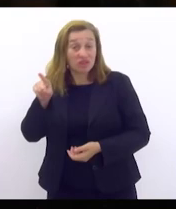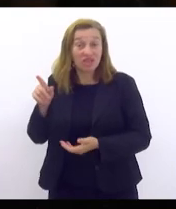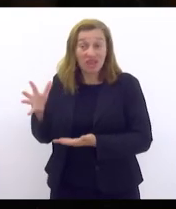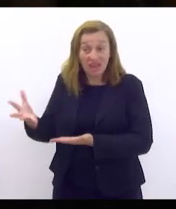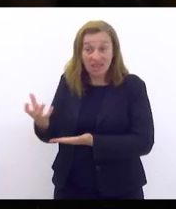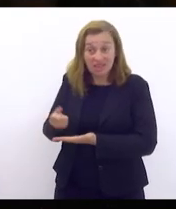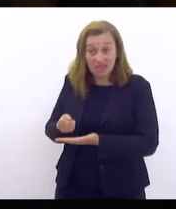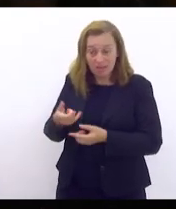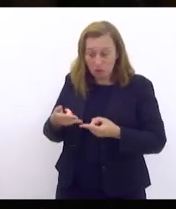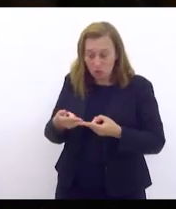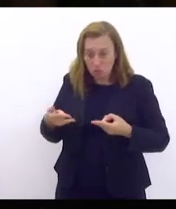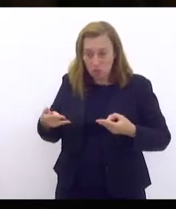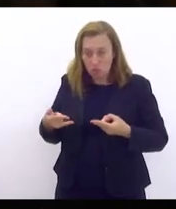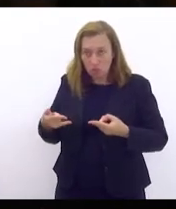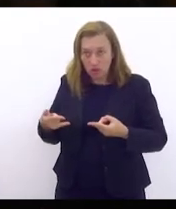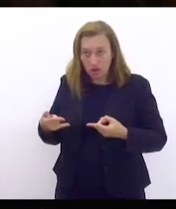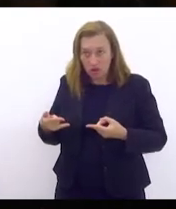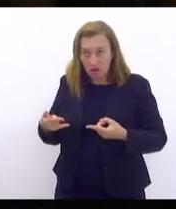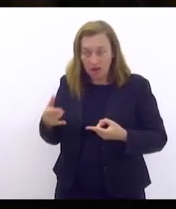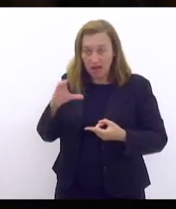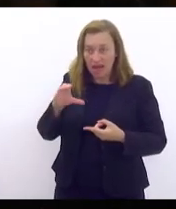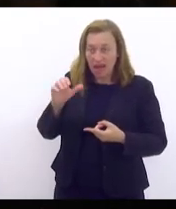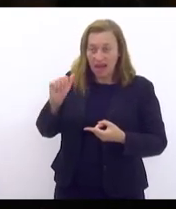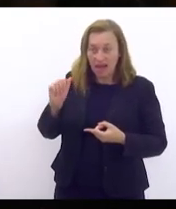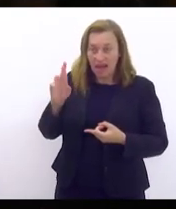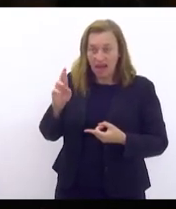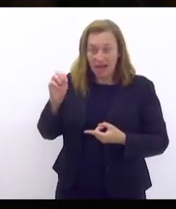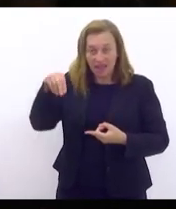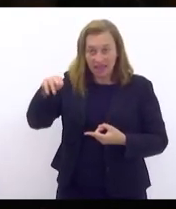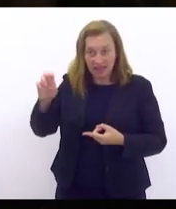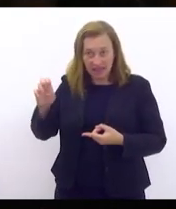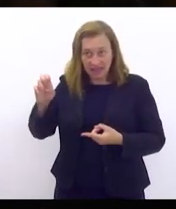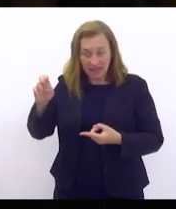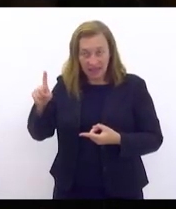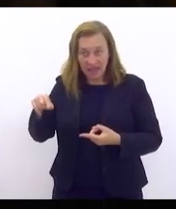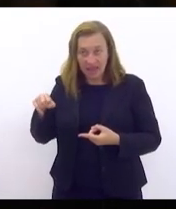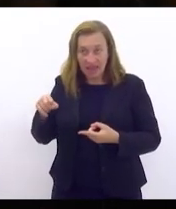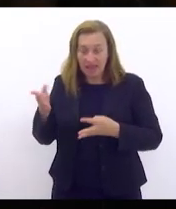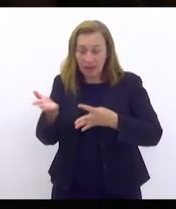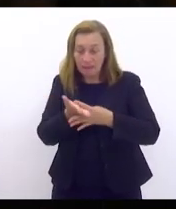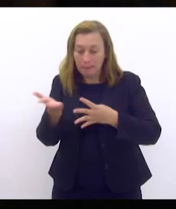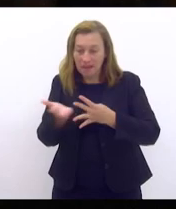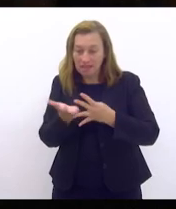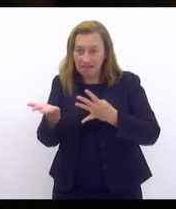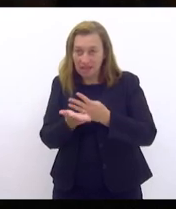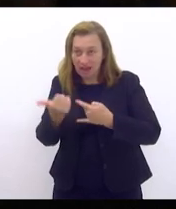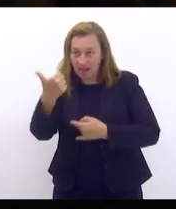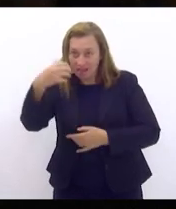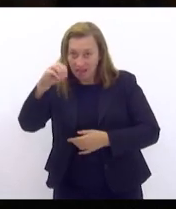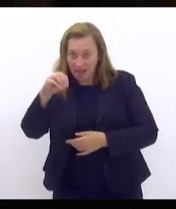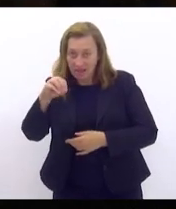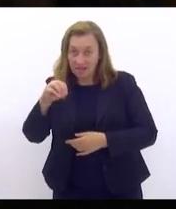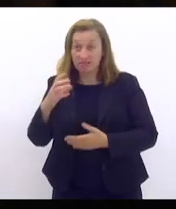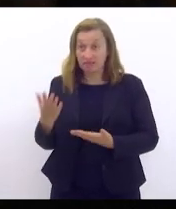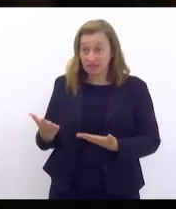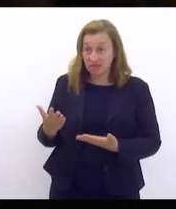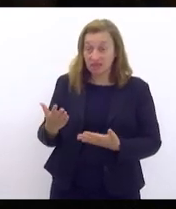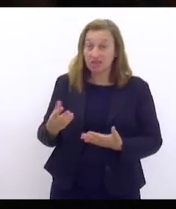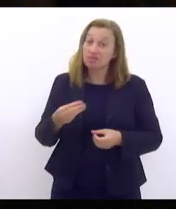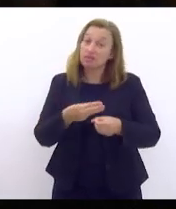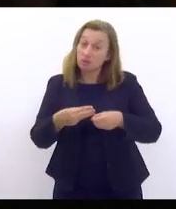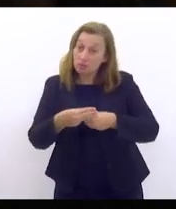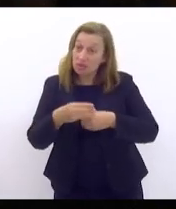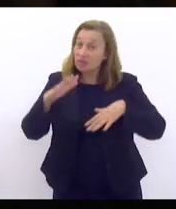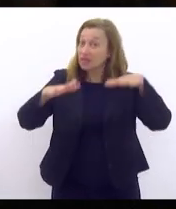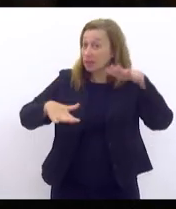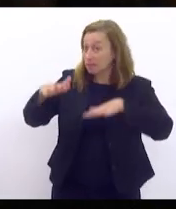carnê que te parcela em 10 vezes na média dos Municípios Claro